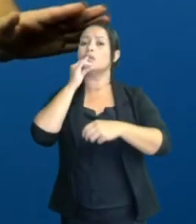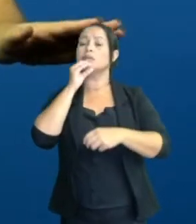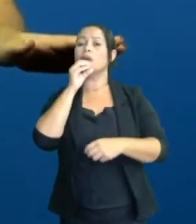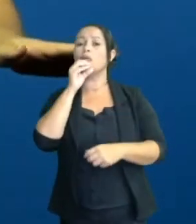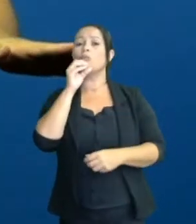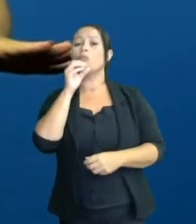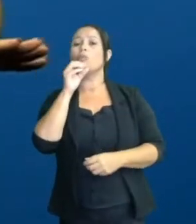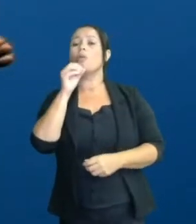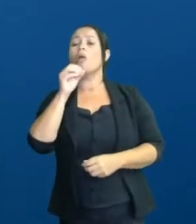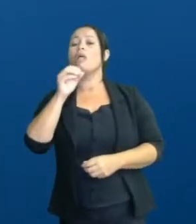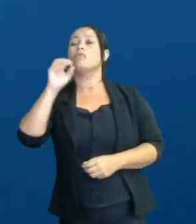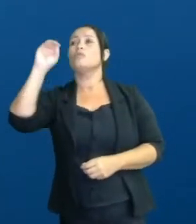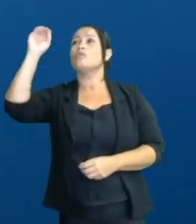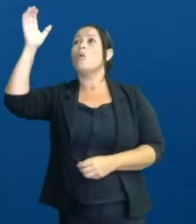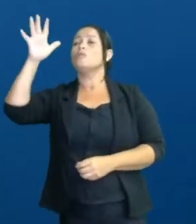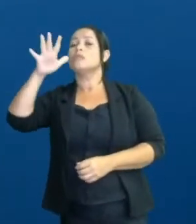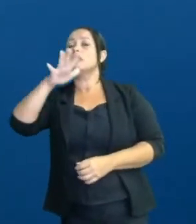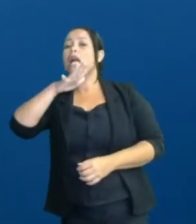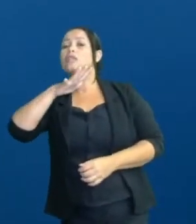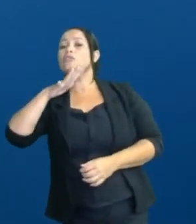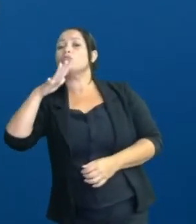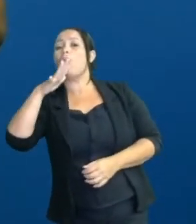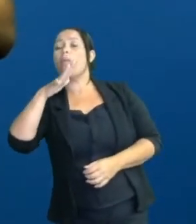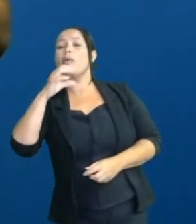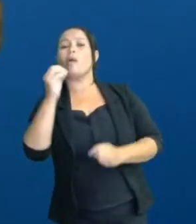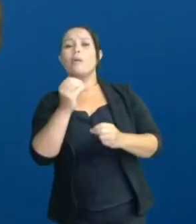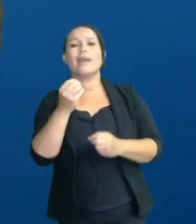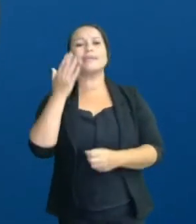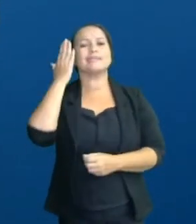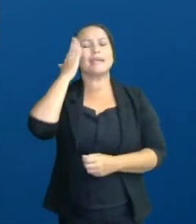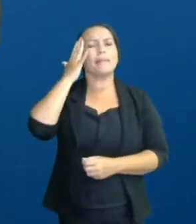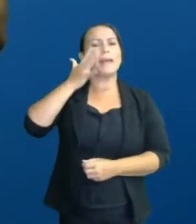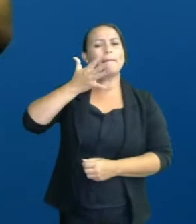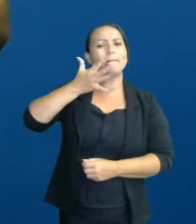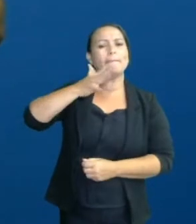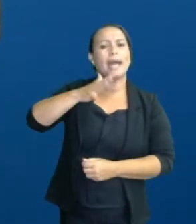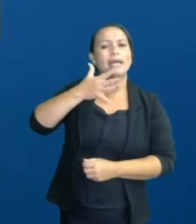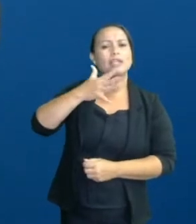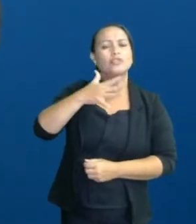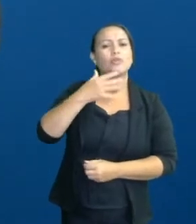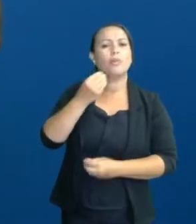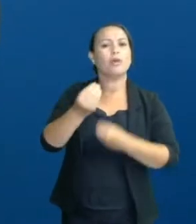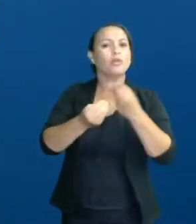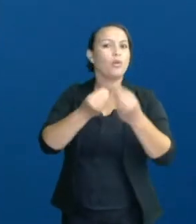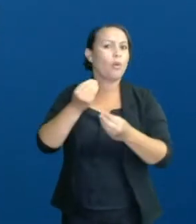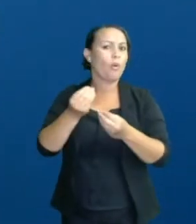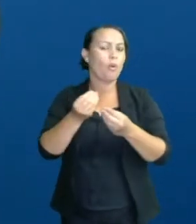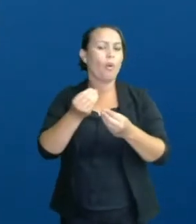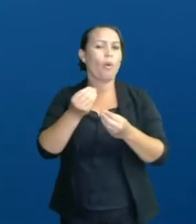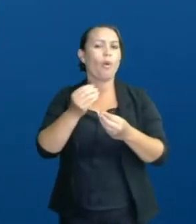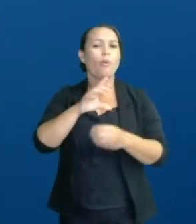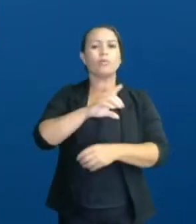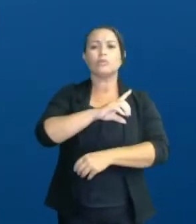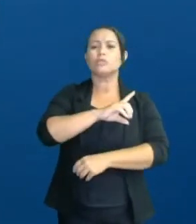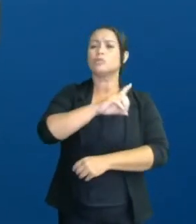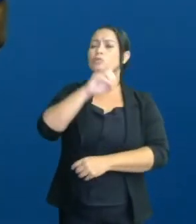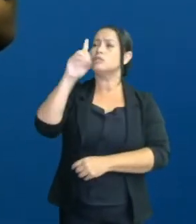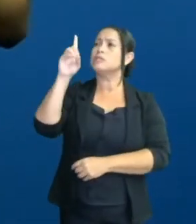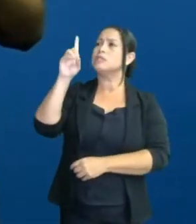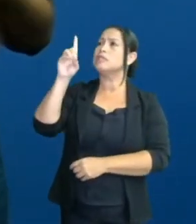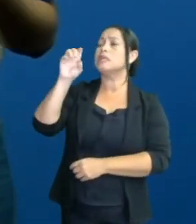exemplo, ela ia se movimentando e aí sabia mais ou menos em que parte do dia se